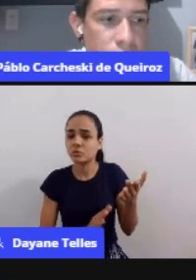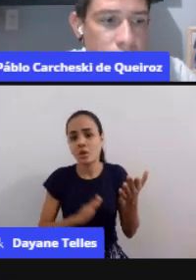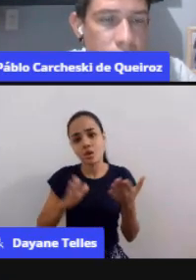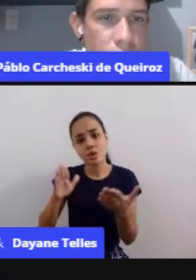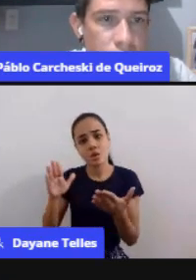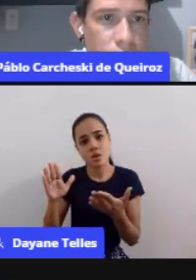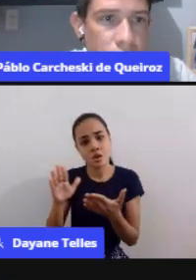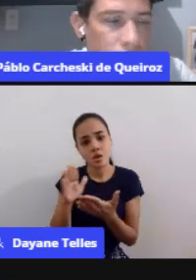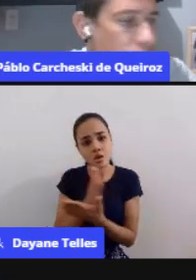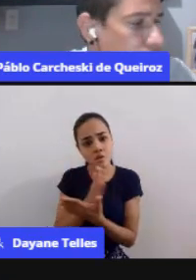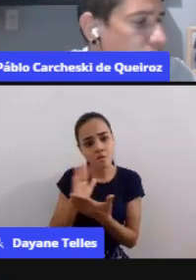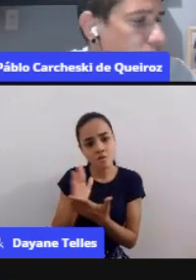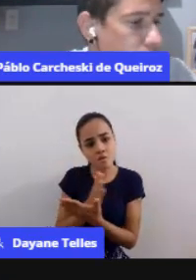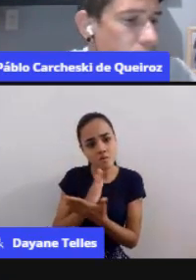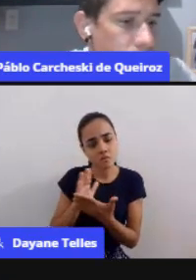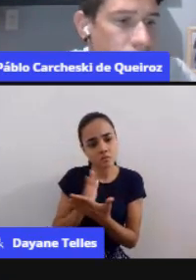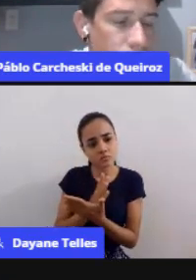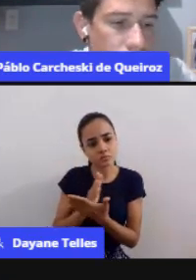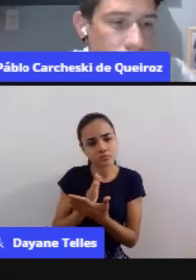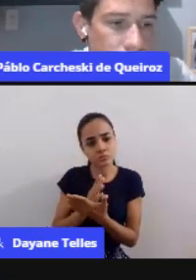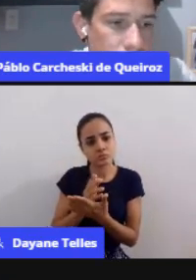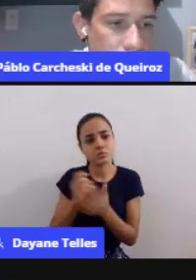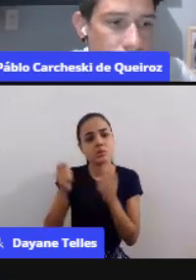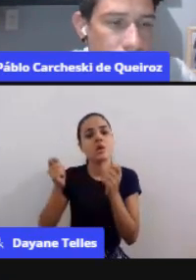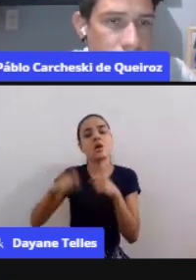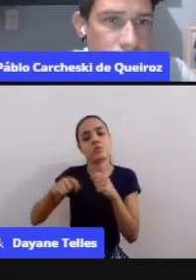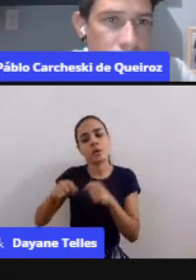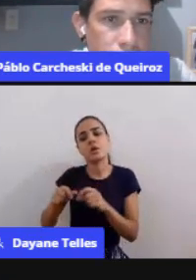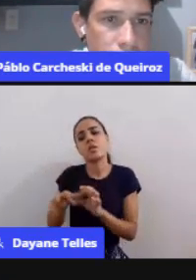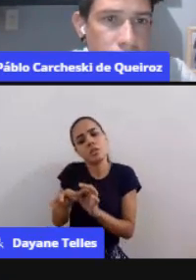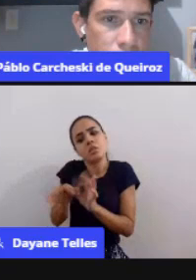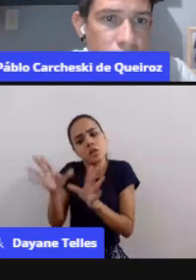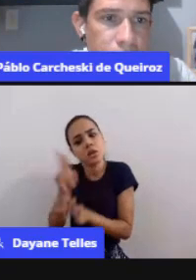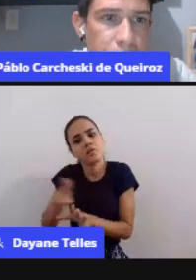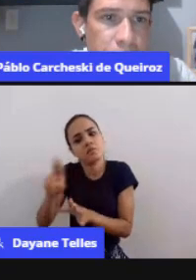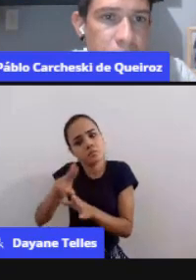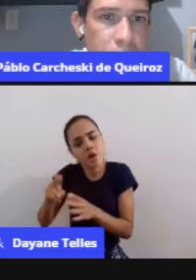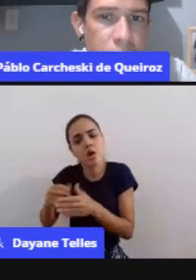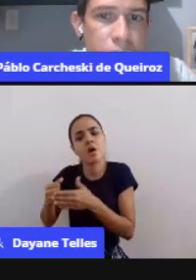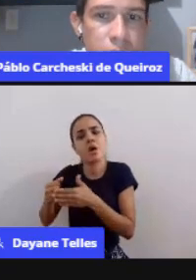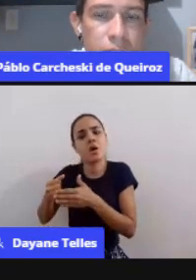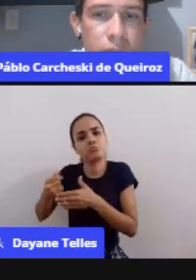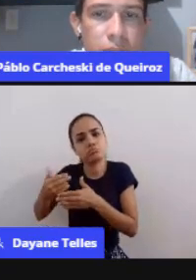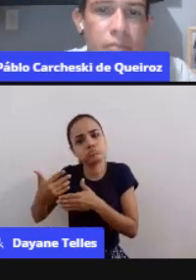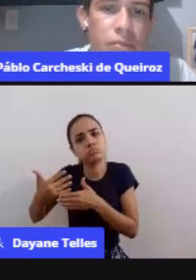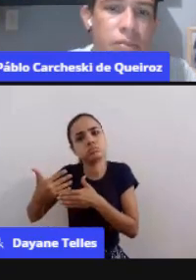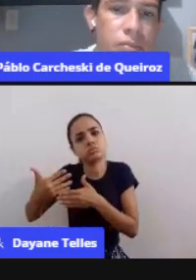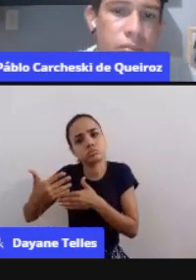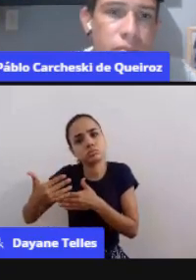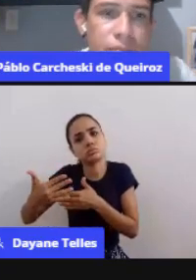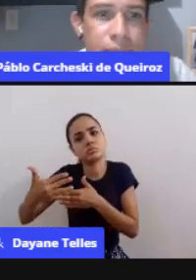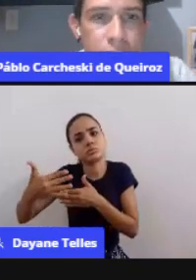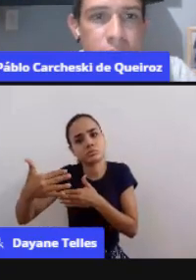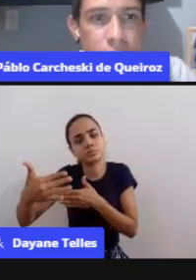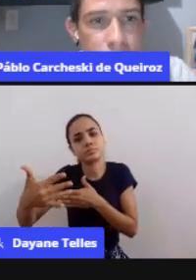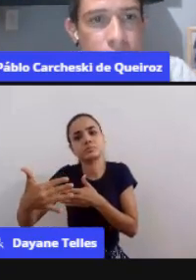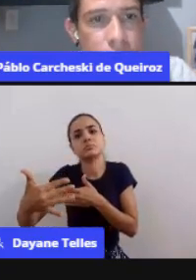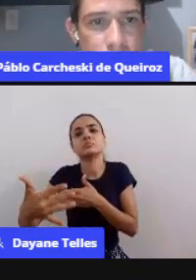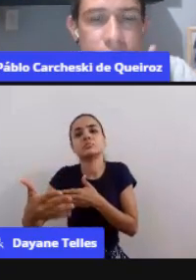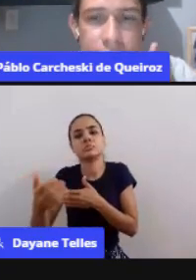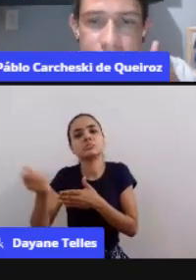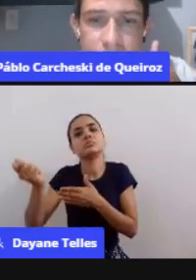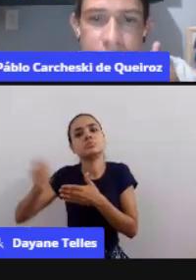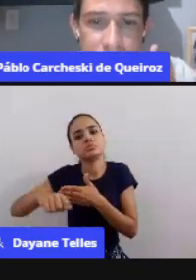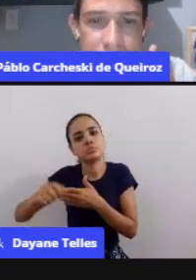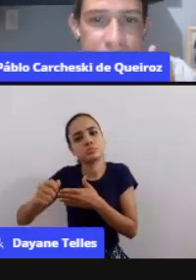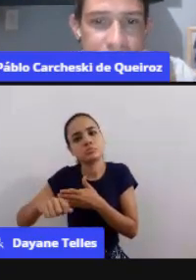ao longo desse processo. Então, eu gostaria de falar assim, um pouco a respeito disso, desses momentos de articulações, essas necessidades e